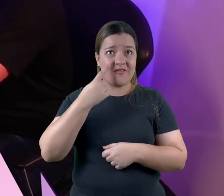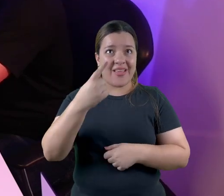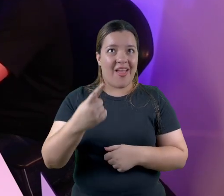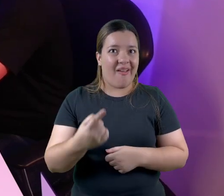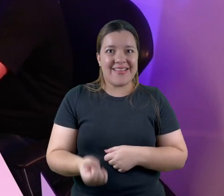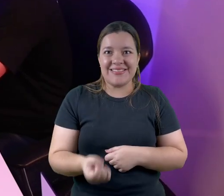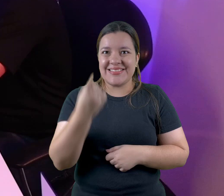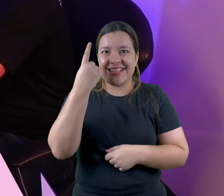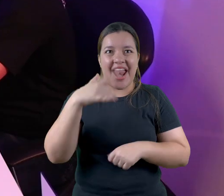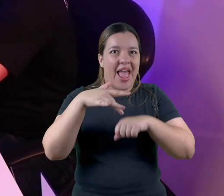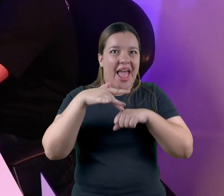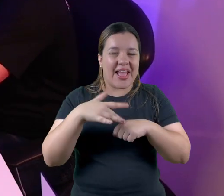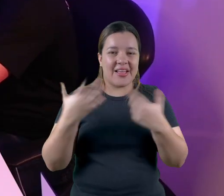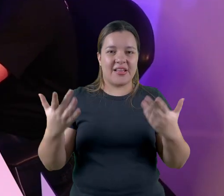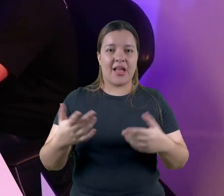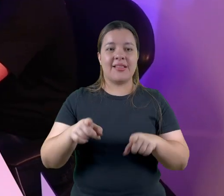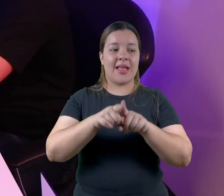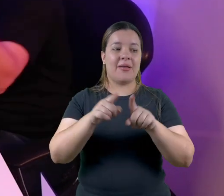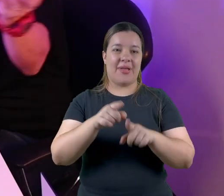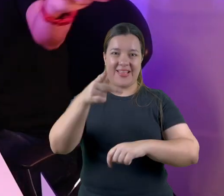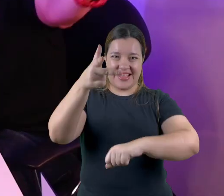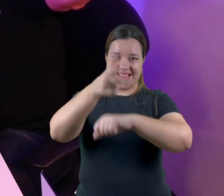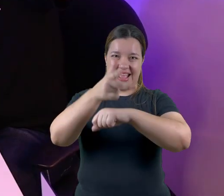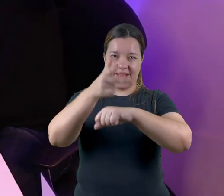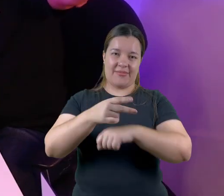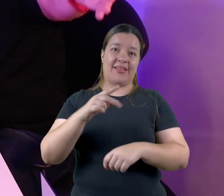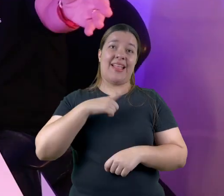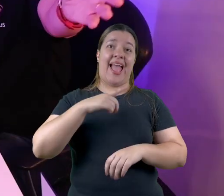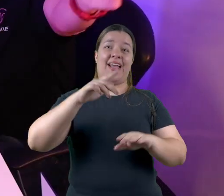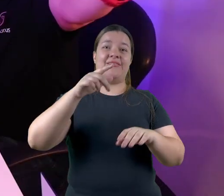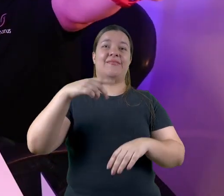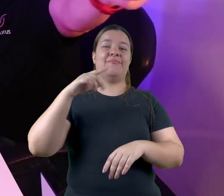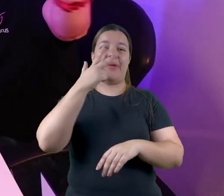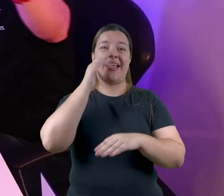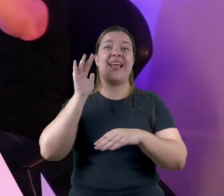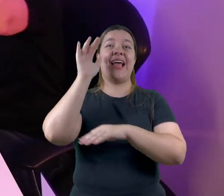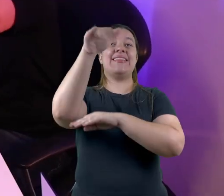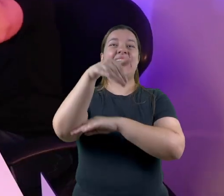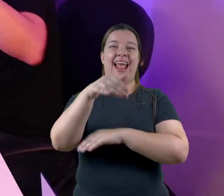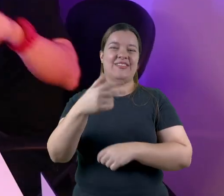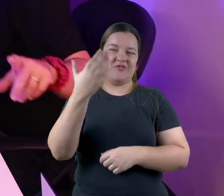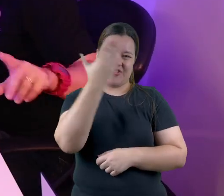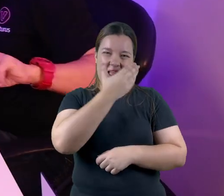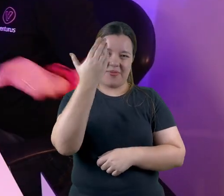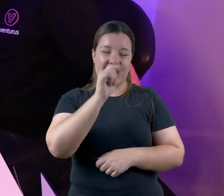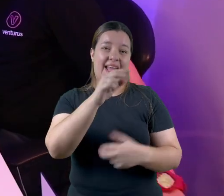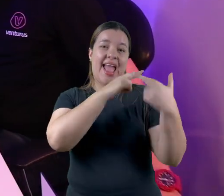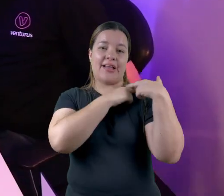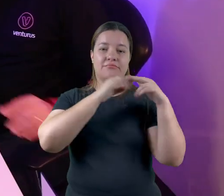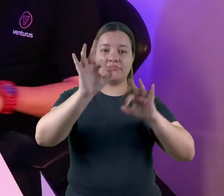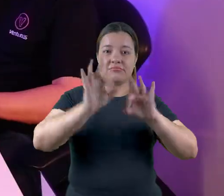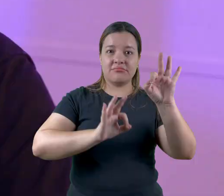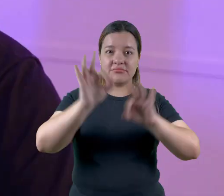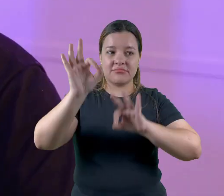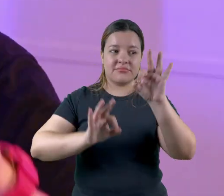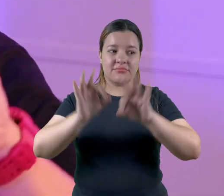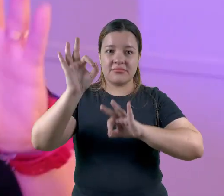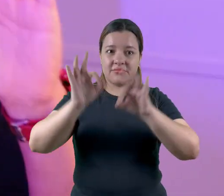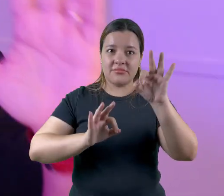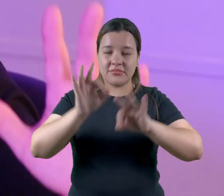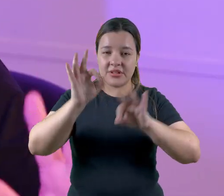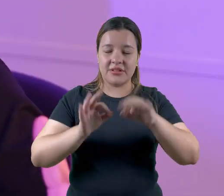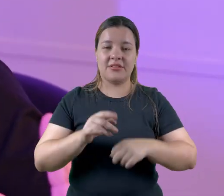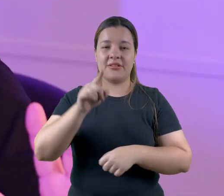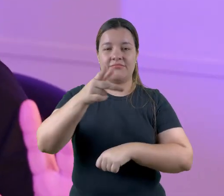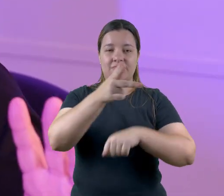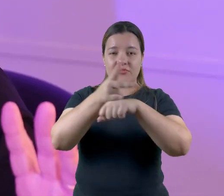Então olha só que loucura hoje a gente tem ah o Guilherme aqui ó ninguém tá vendo mas o Guilherme tá ali tá gente o Guilherme é responsável gente se podcast